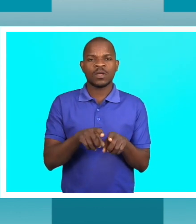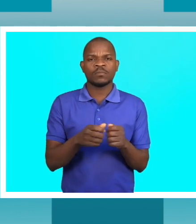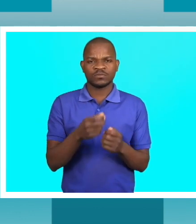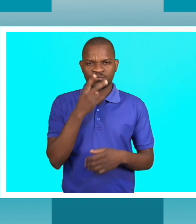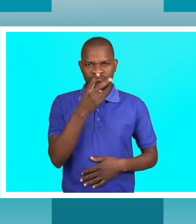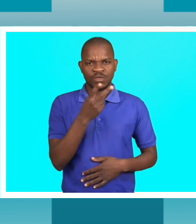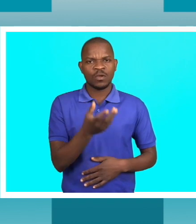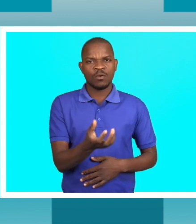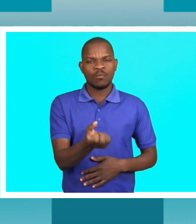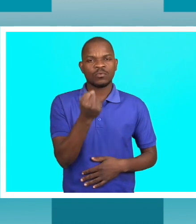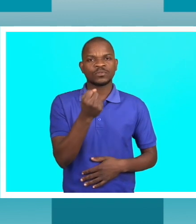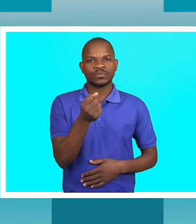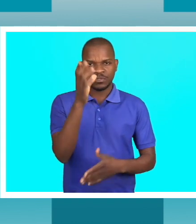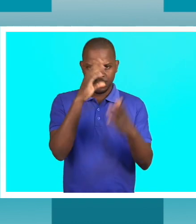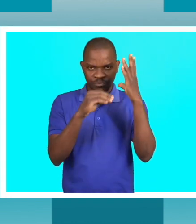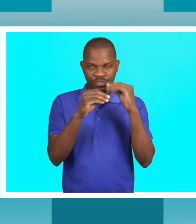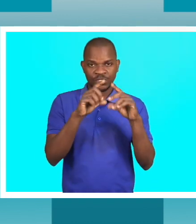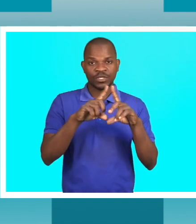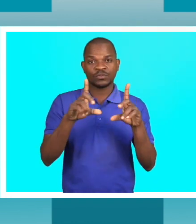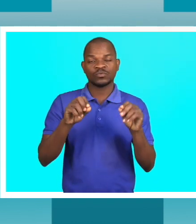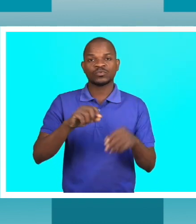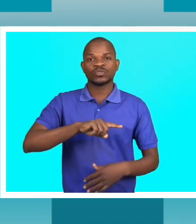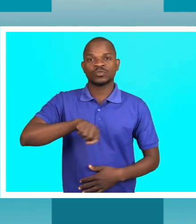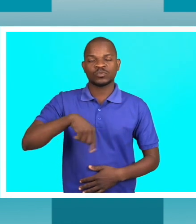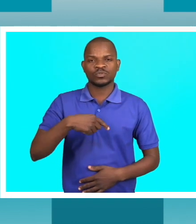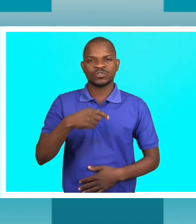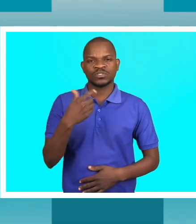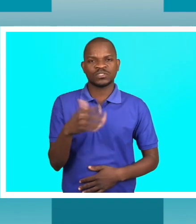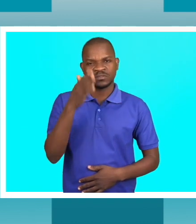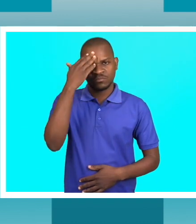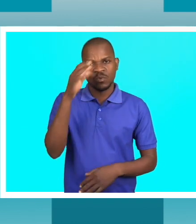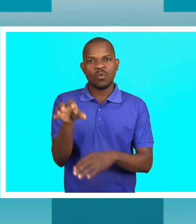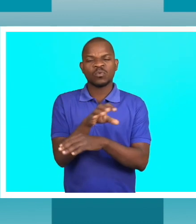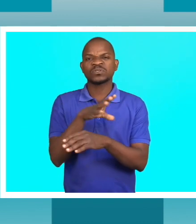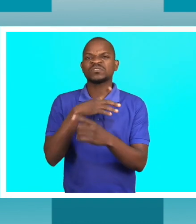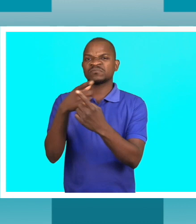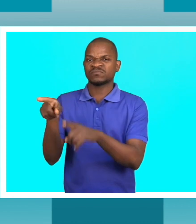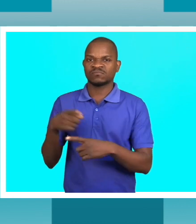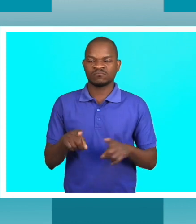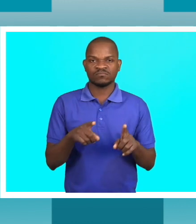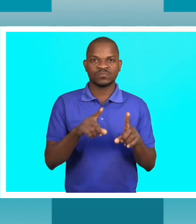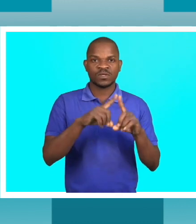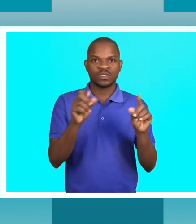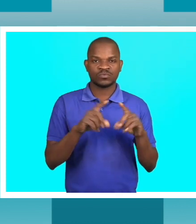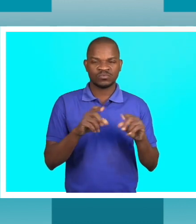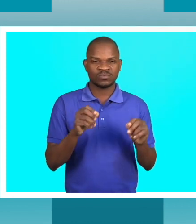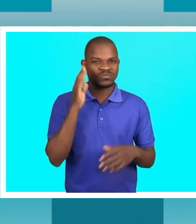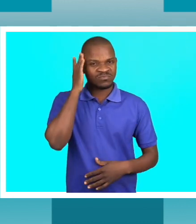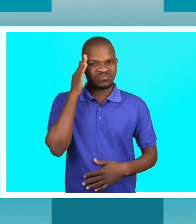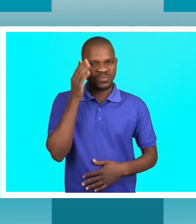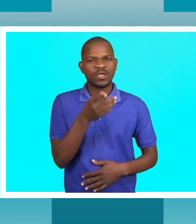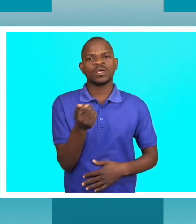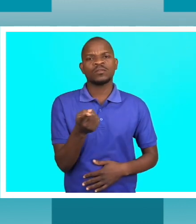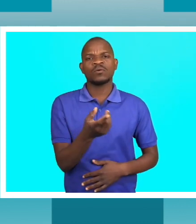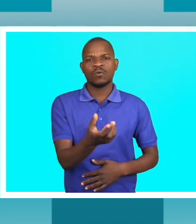e ela podia aprender aquilo que nós temos. Como um porteiro dinâmico, nós tínhamos a ideia de poder